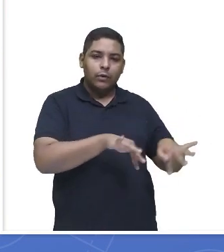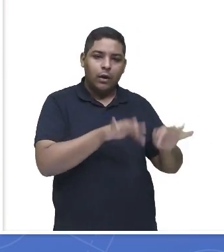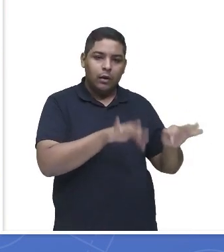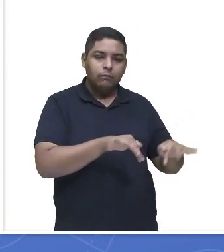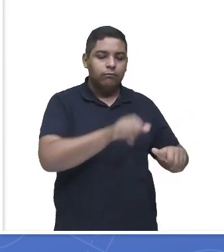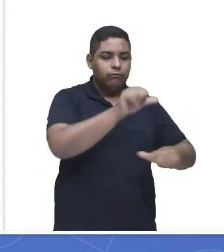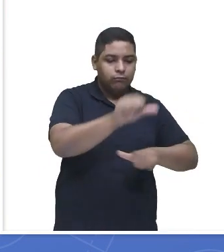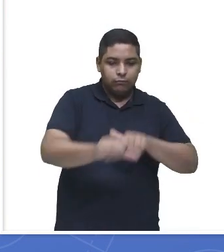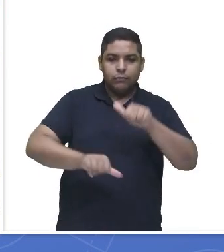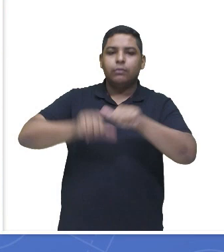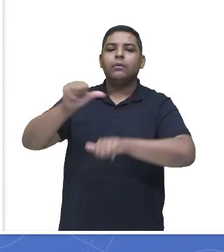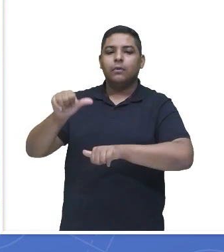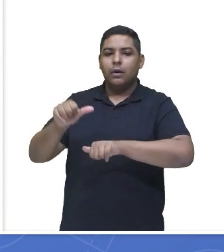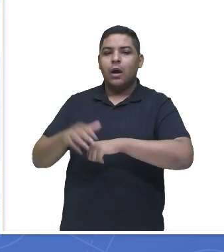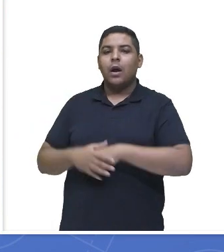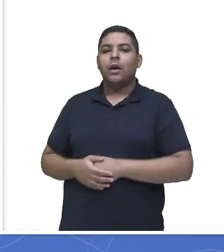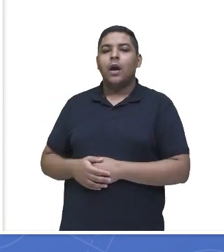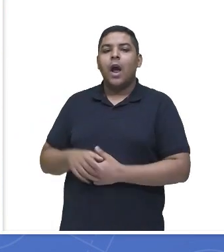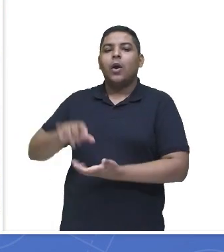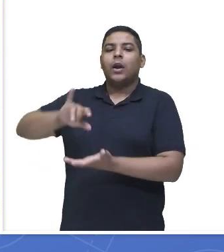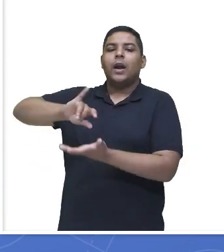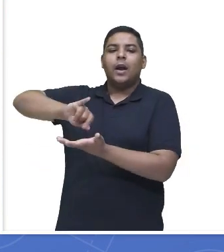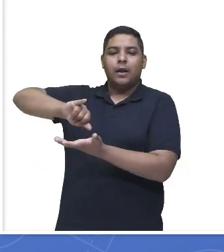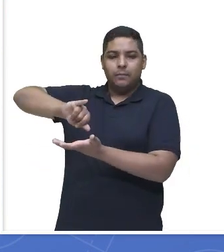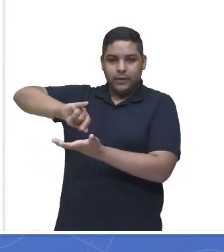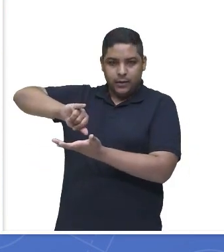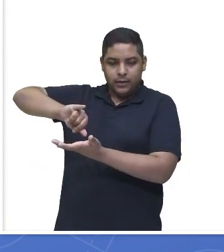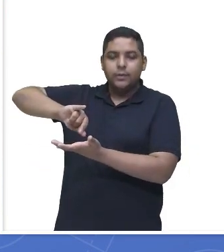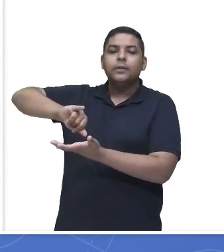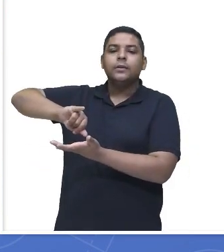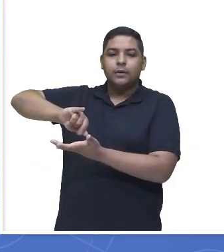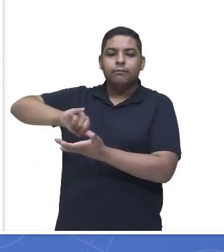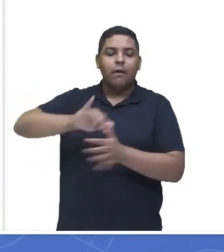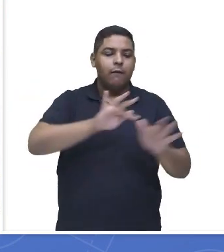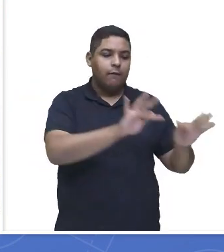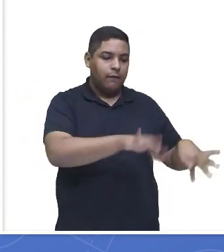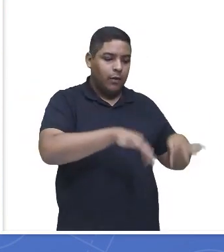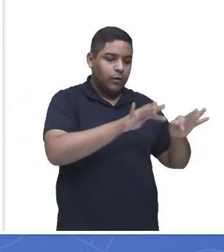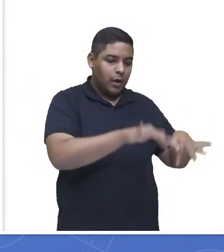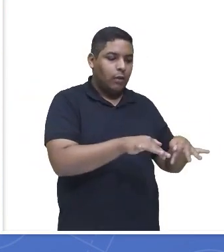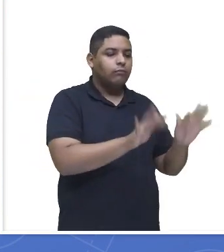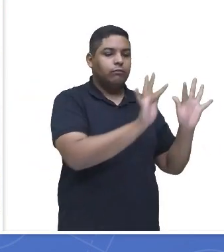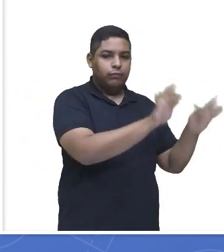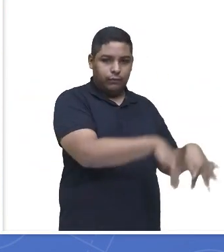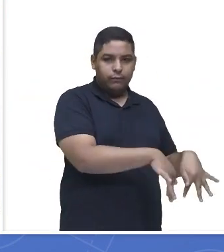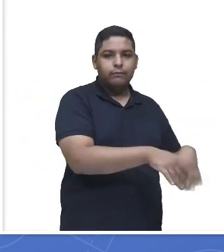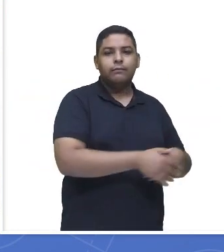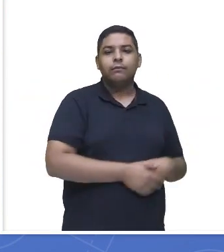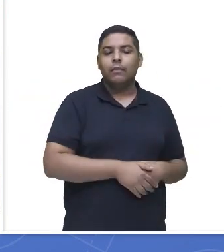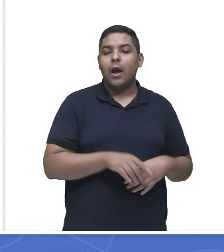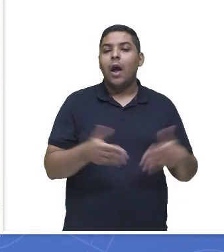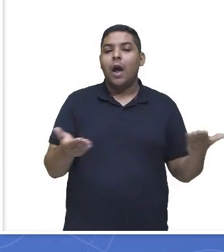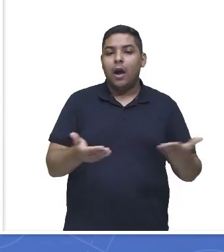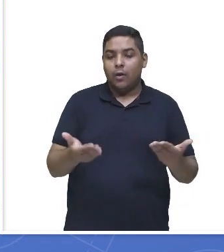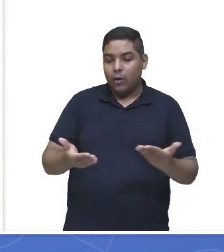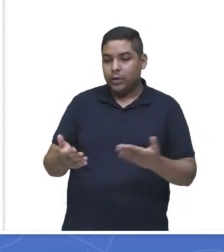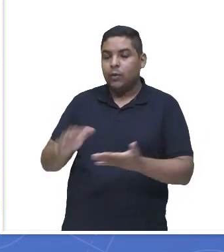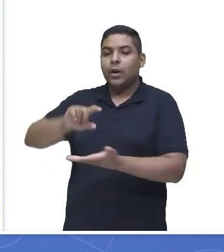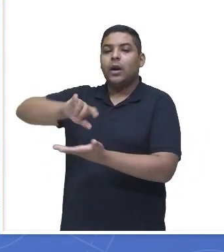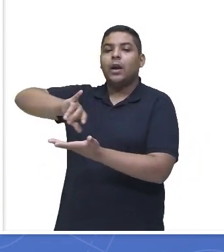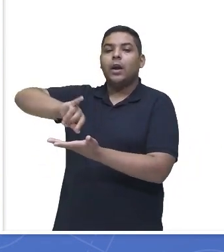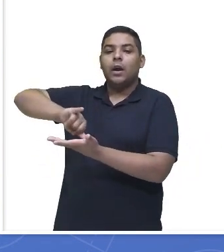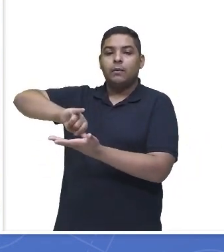para o modo de produção capitalista. Então a sociedade sai de um feudalismo, né,